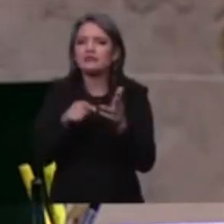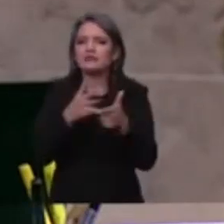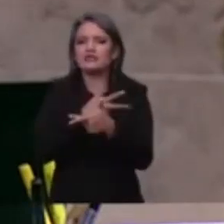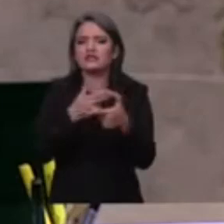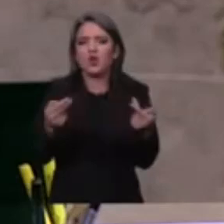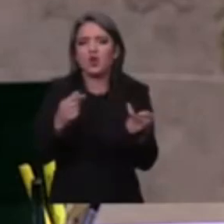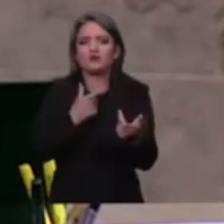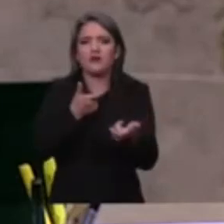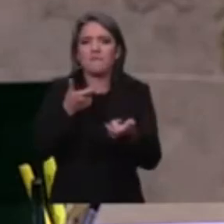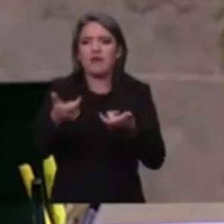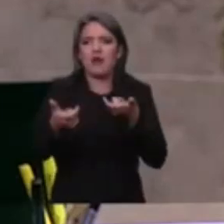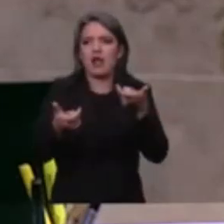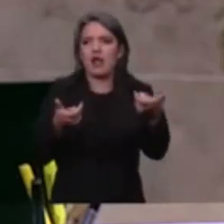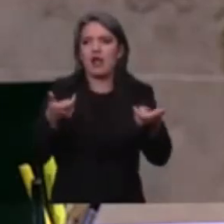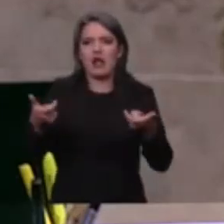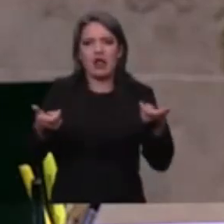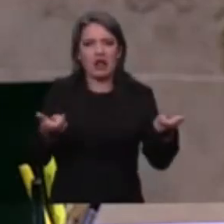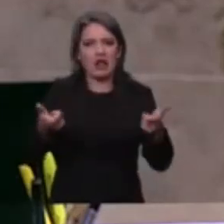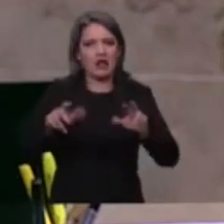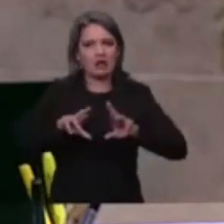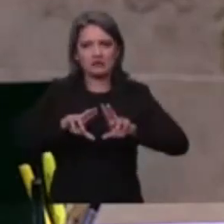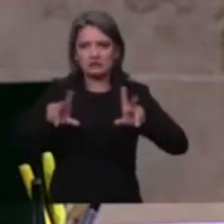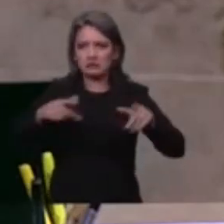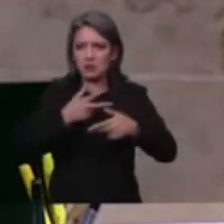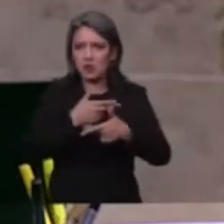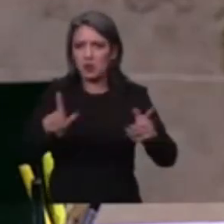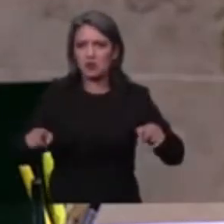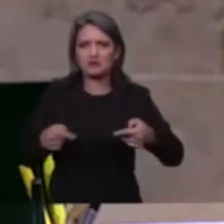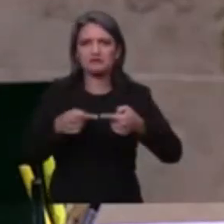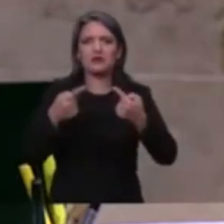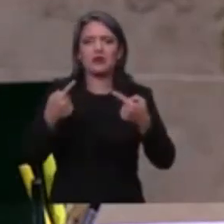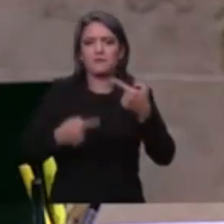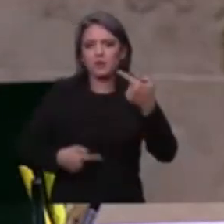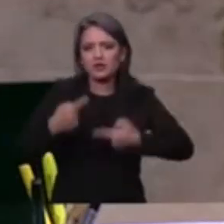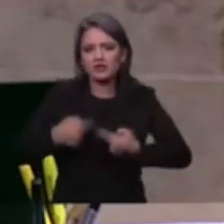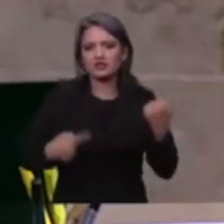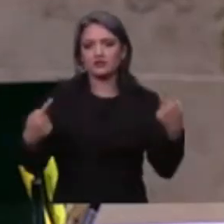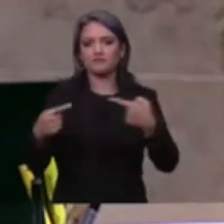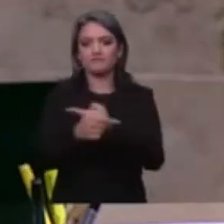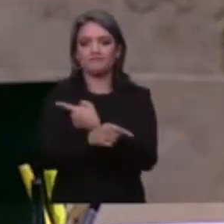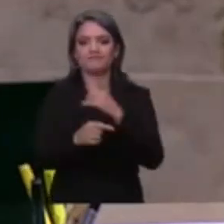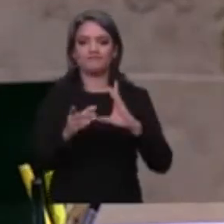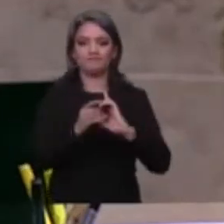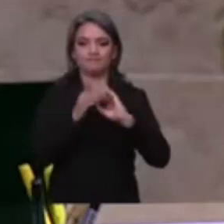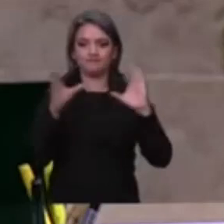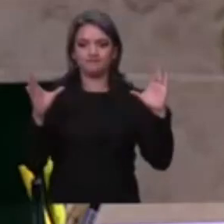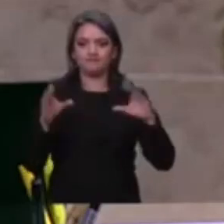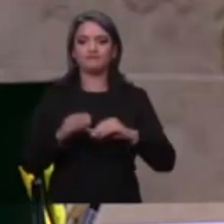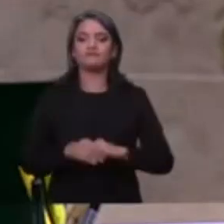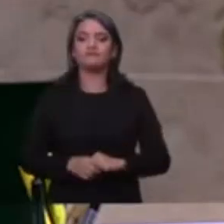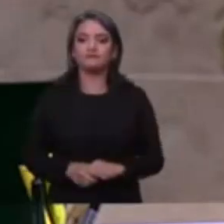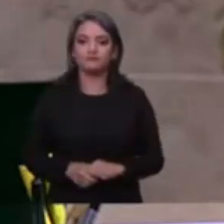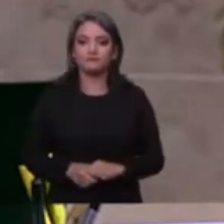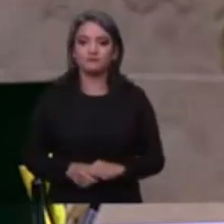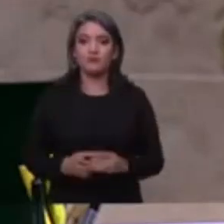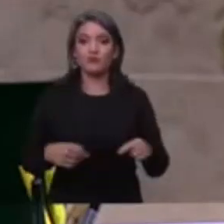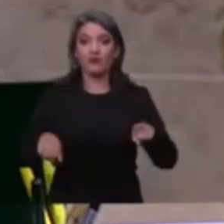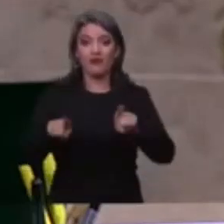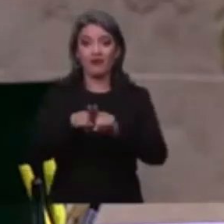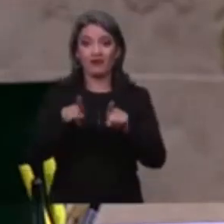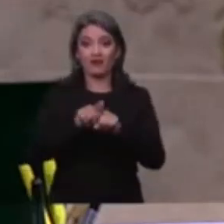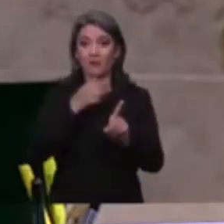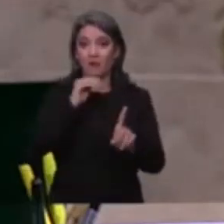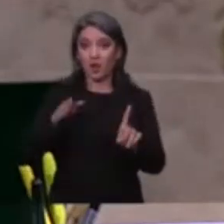com palavras de distinto contornos políticos e antidemocrático. Outro sim, Aécio